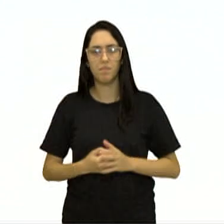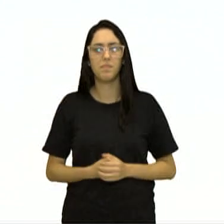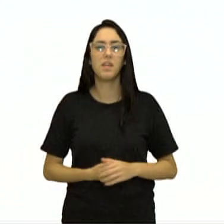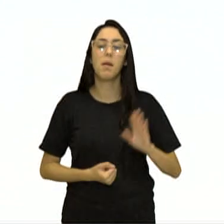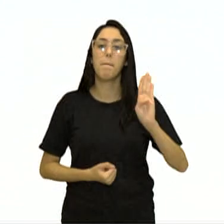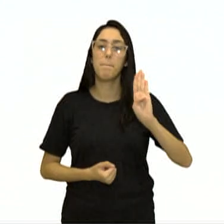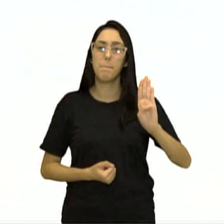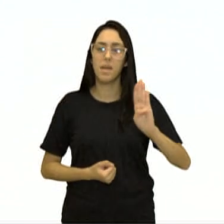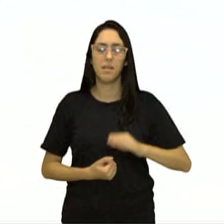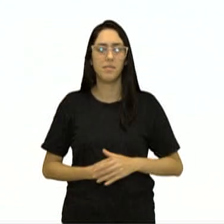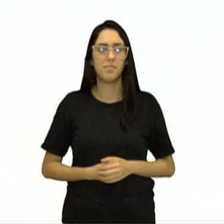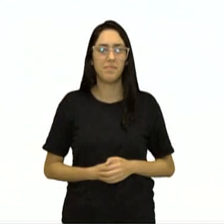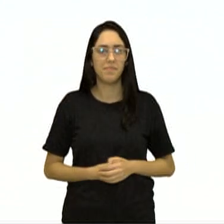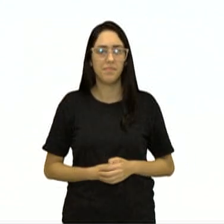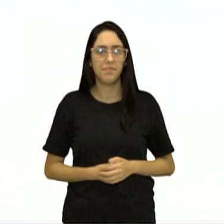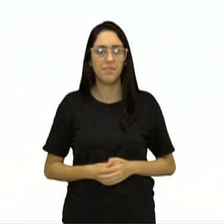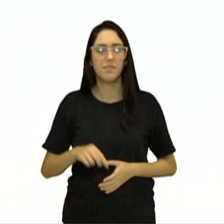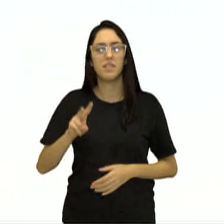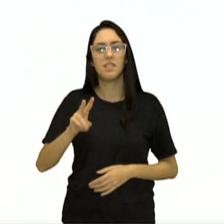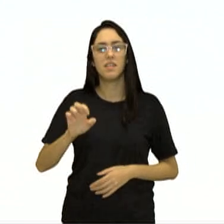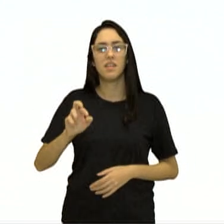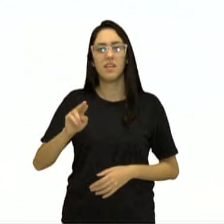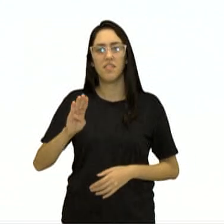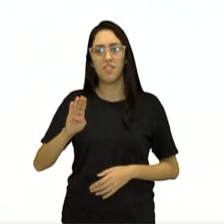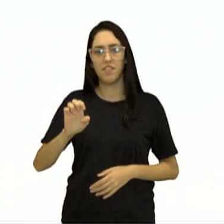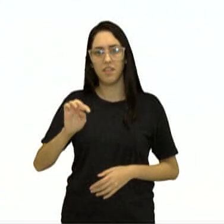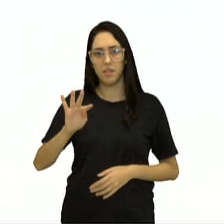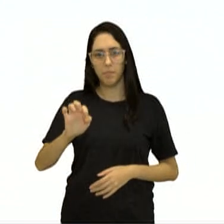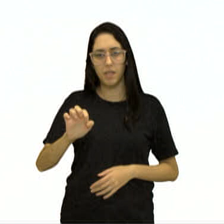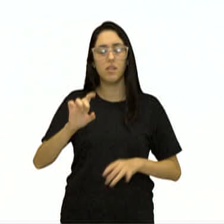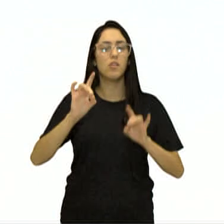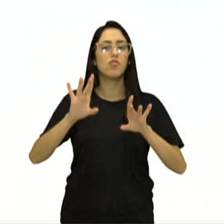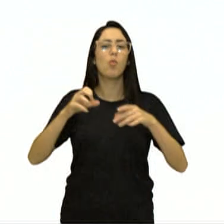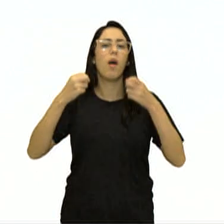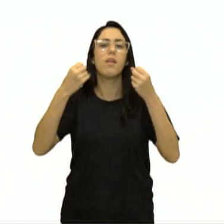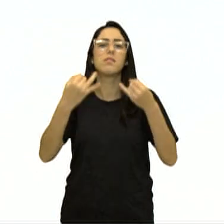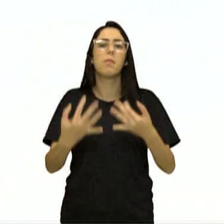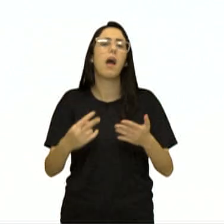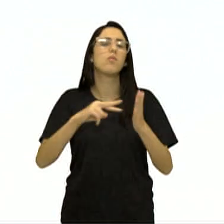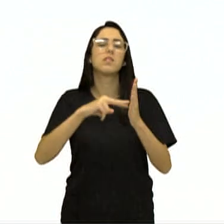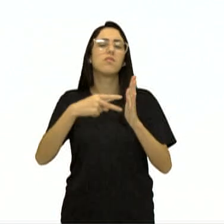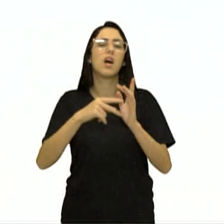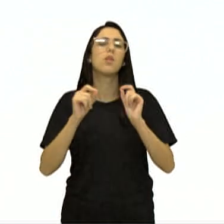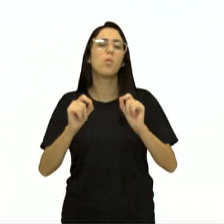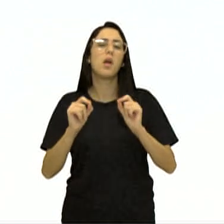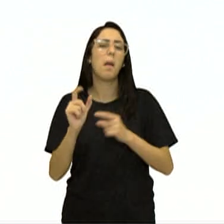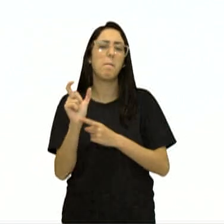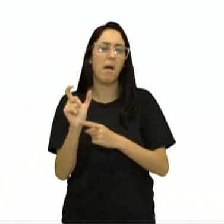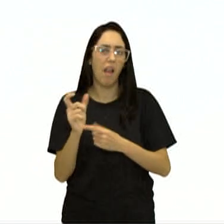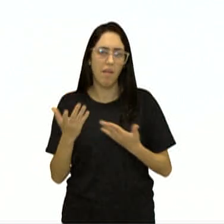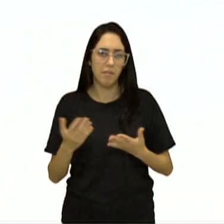Letra B. Os verbetes trazem apenas um significado